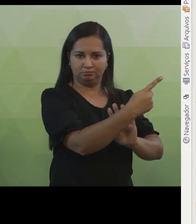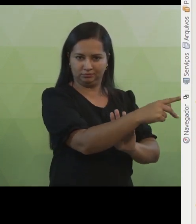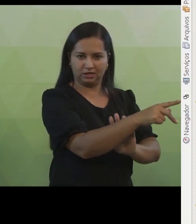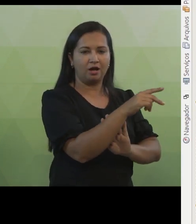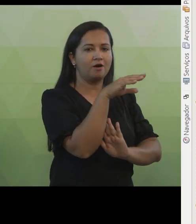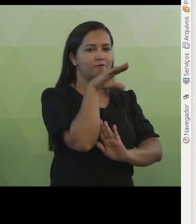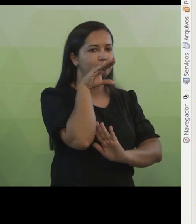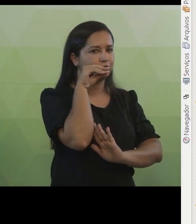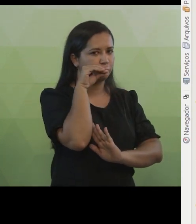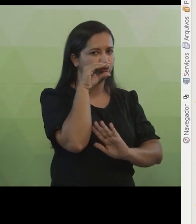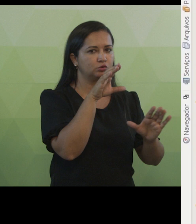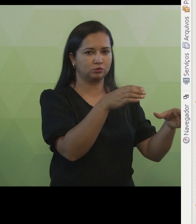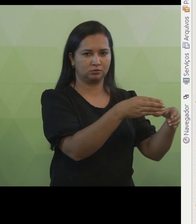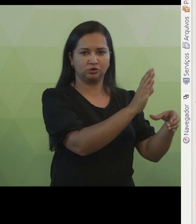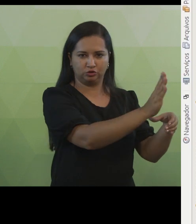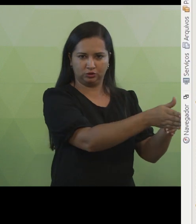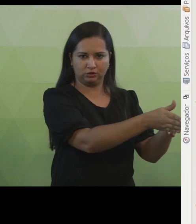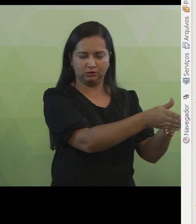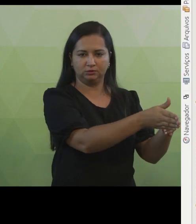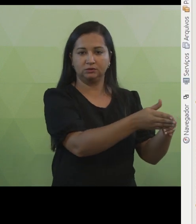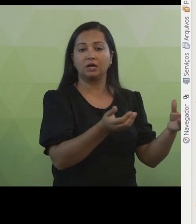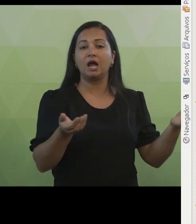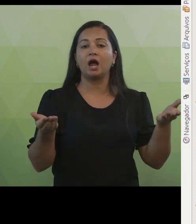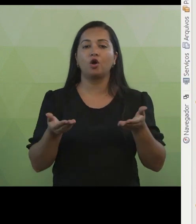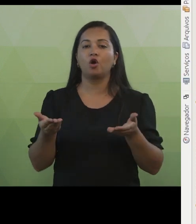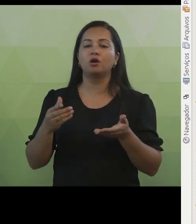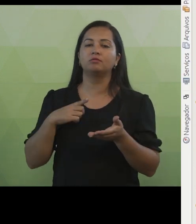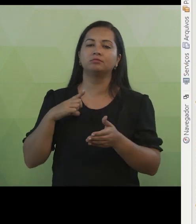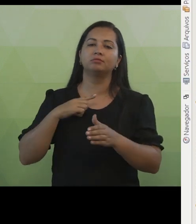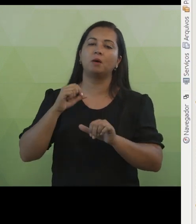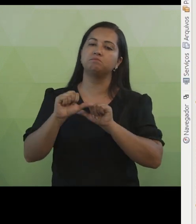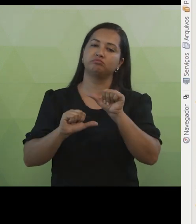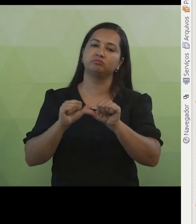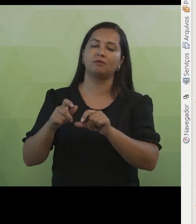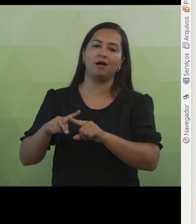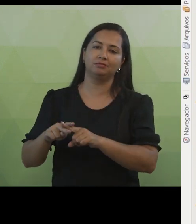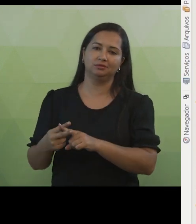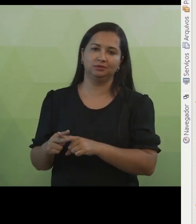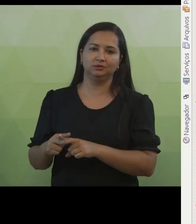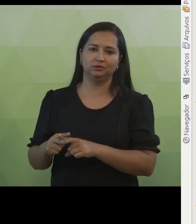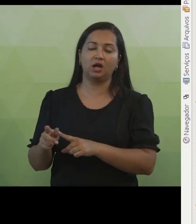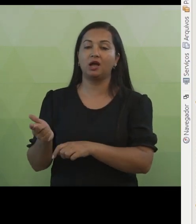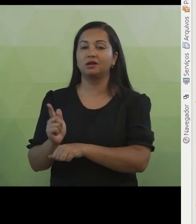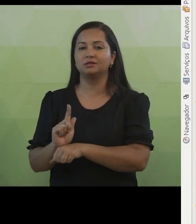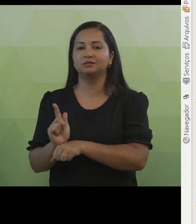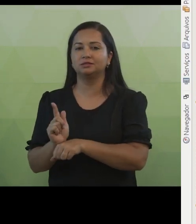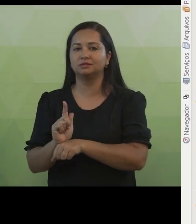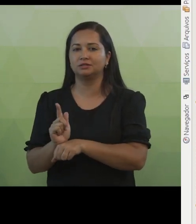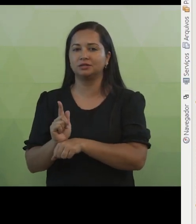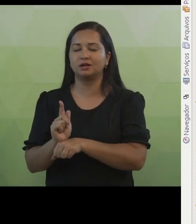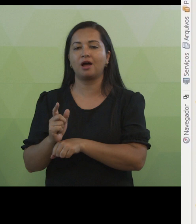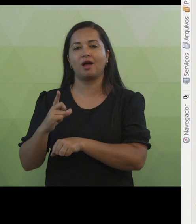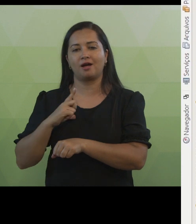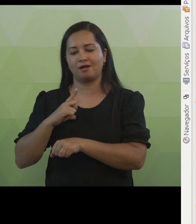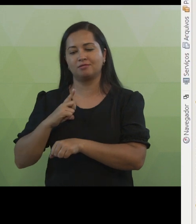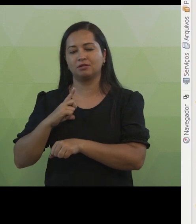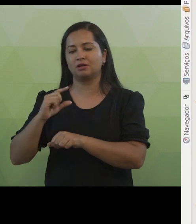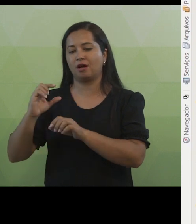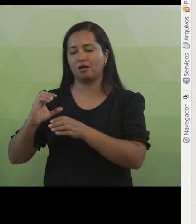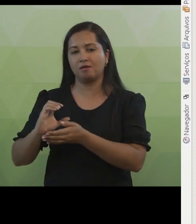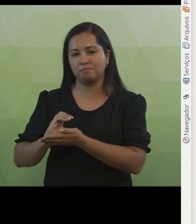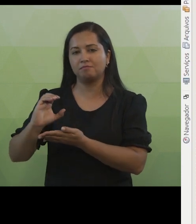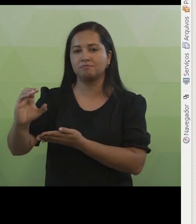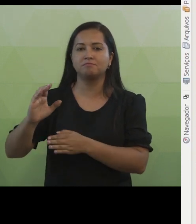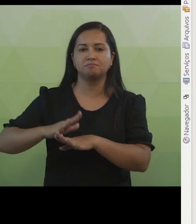getBonificação da classe funcionário. Estou reescrevendo na classe gerente, agora com a taxa maior de